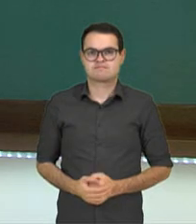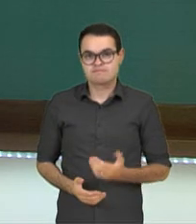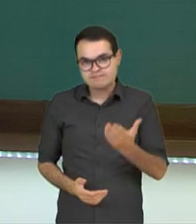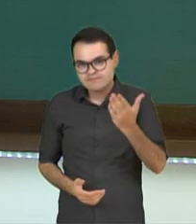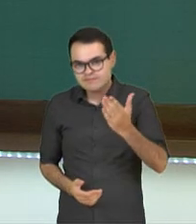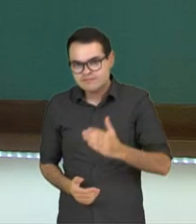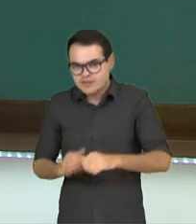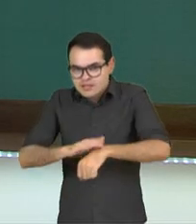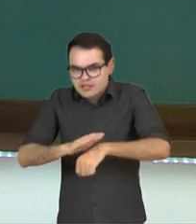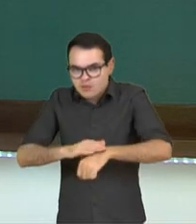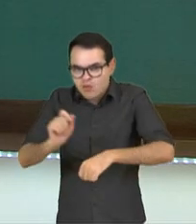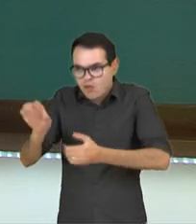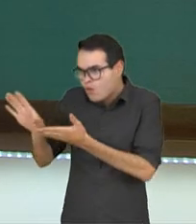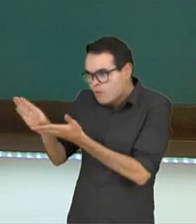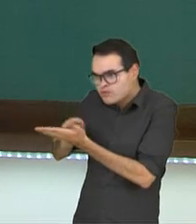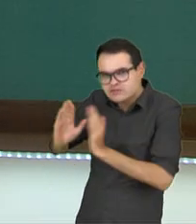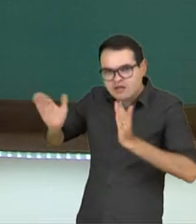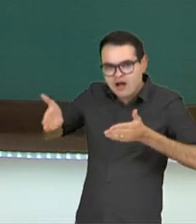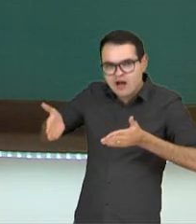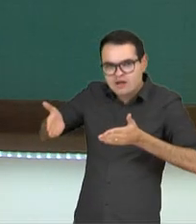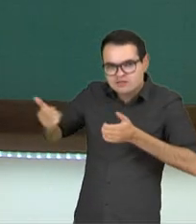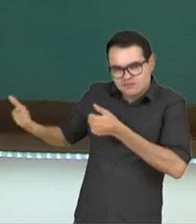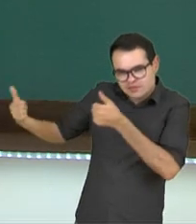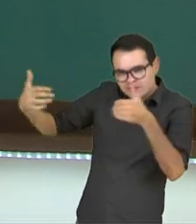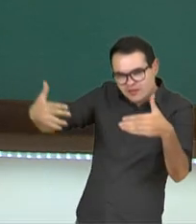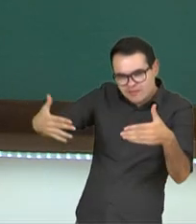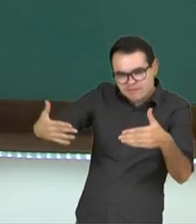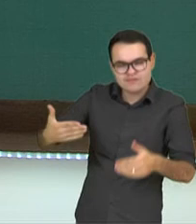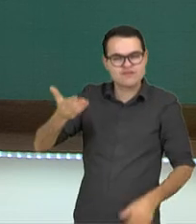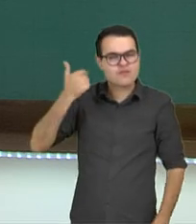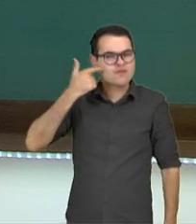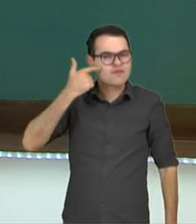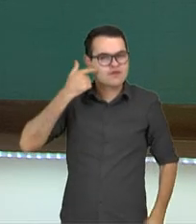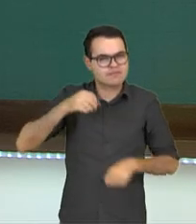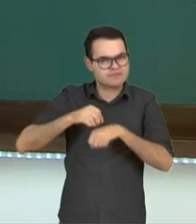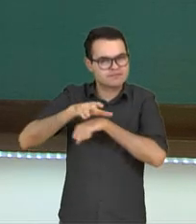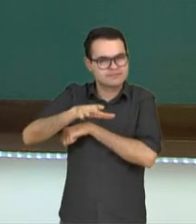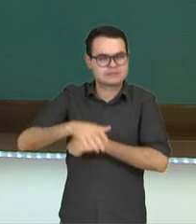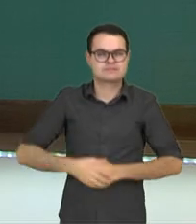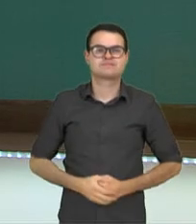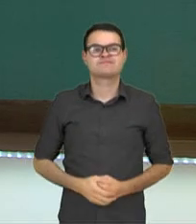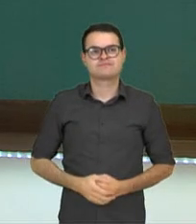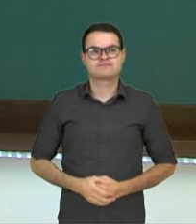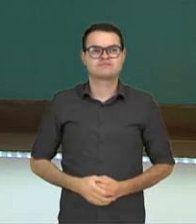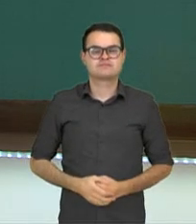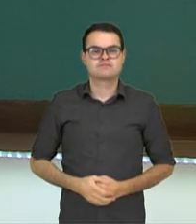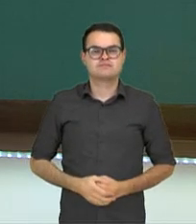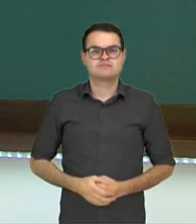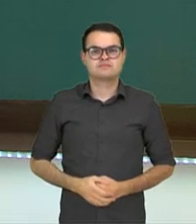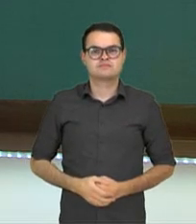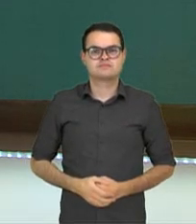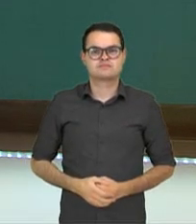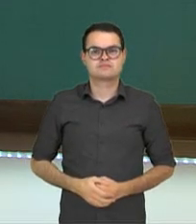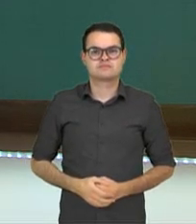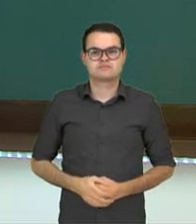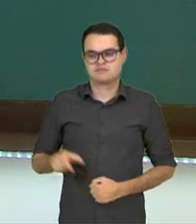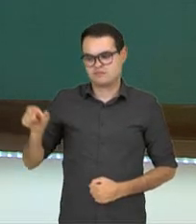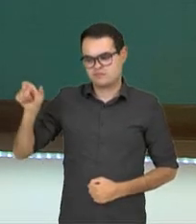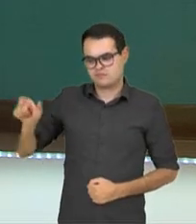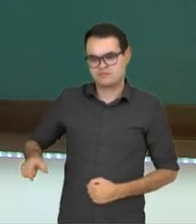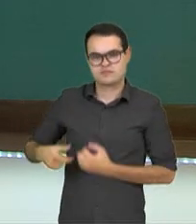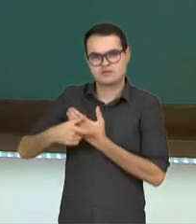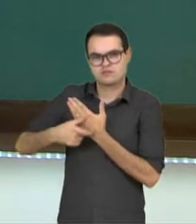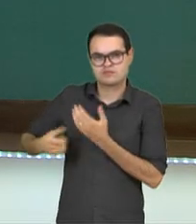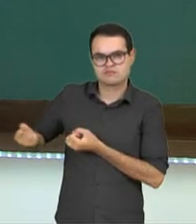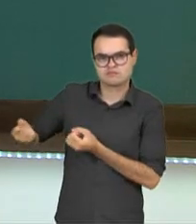E aí, deu tempo de copiar, de encontrar aquele trecho? Vamos ver qual é, vou ajudá-los. Então, qual o trabalho do autor desse